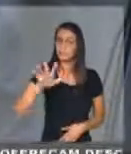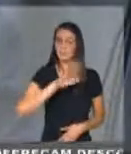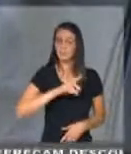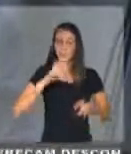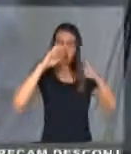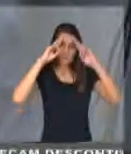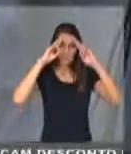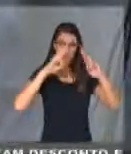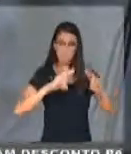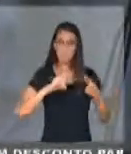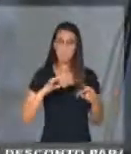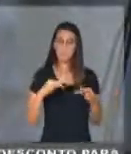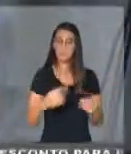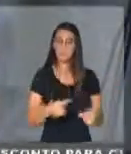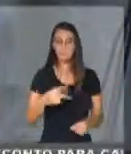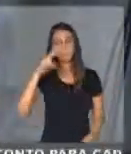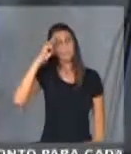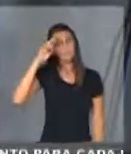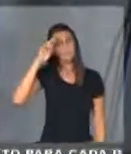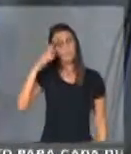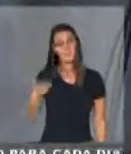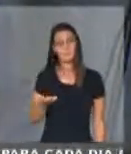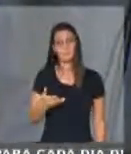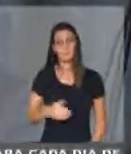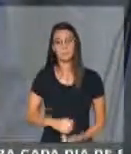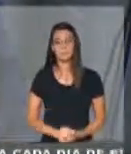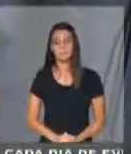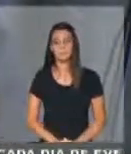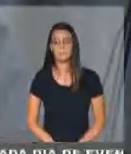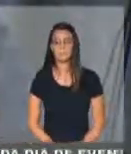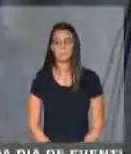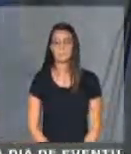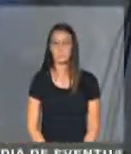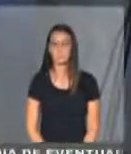em respeito à tua memória, meu querido irmão João Carlos Batista.